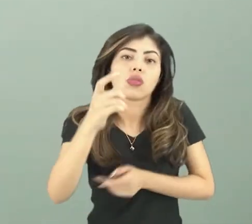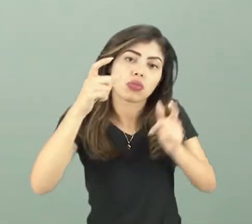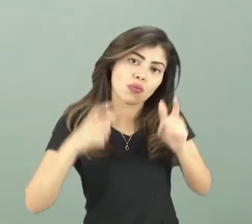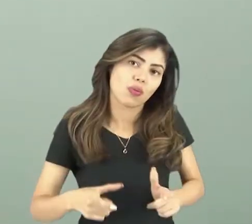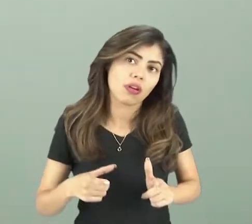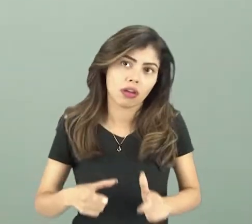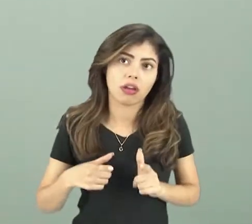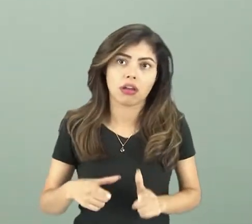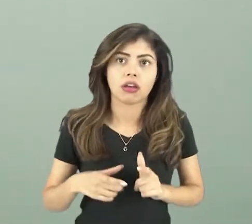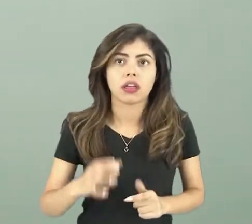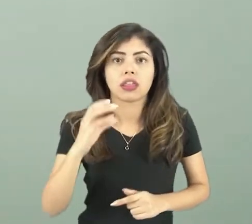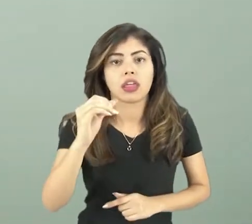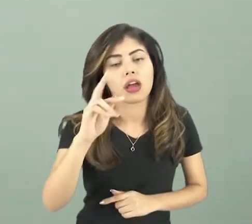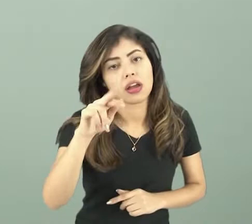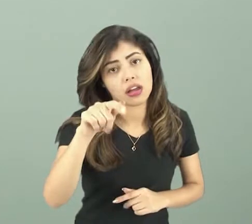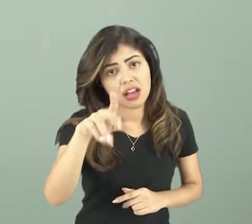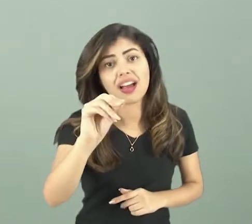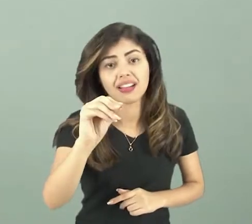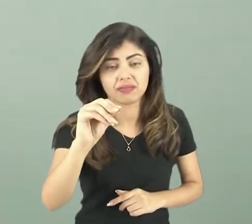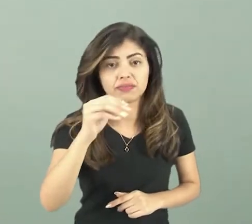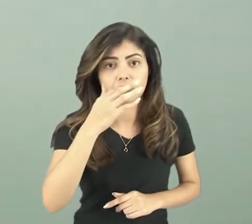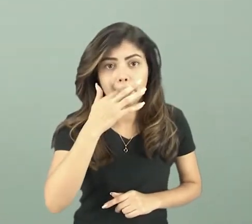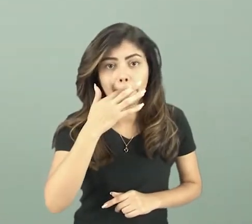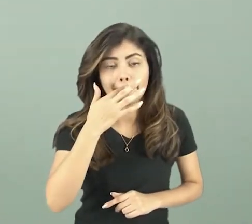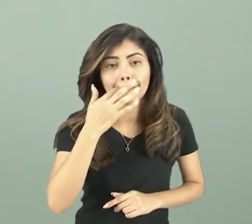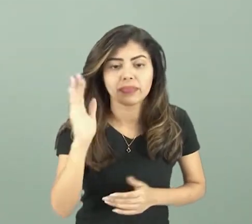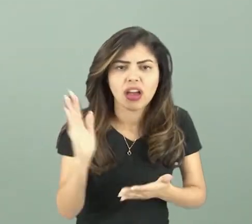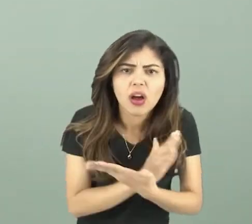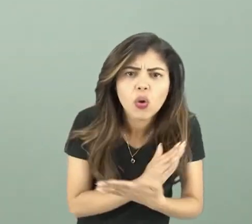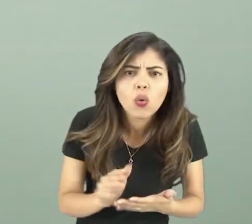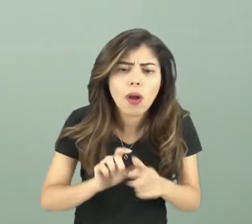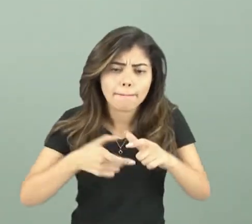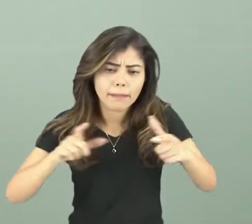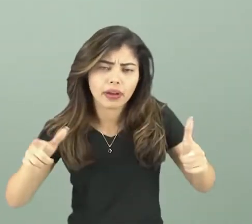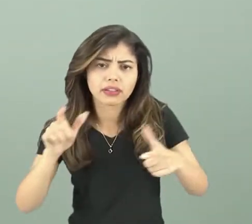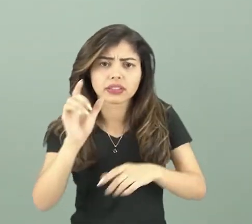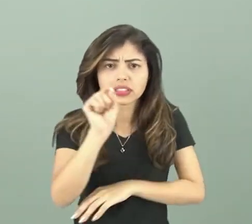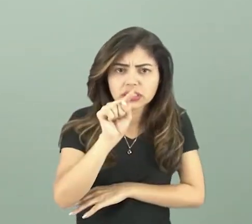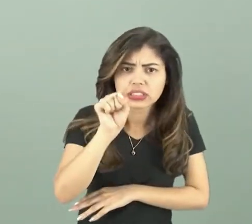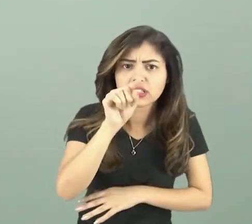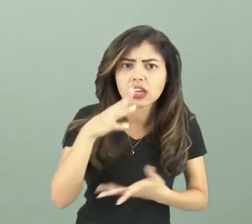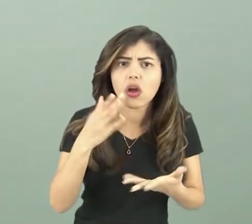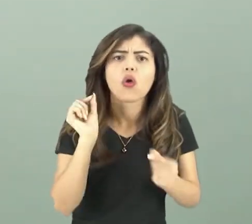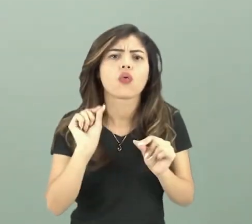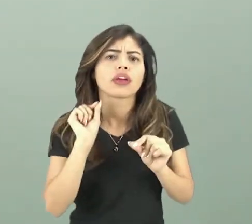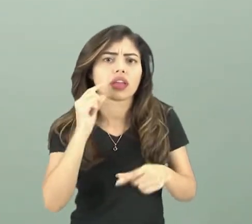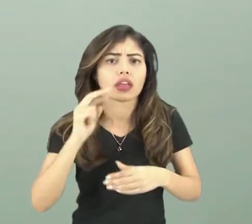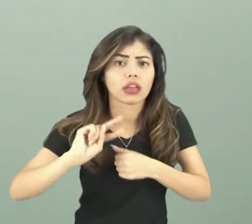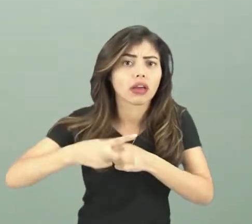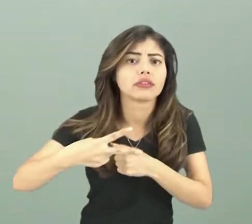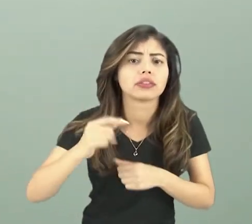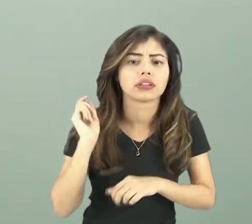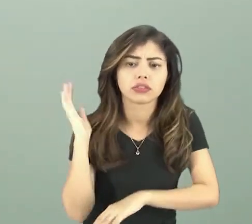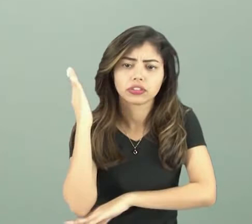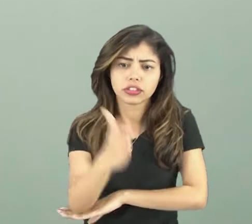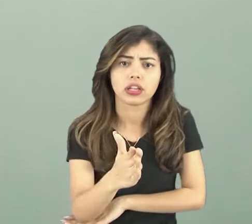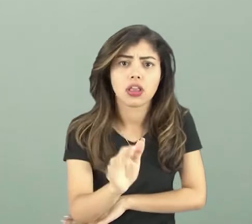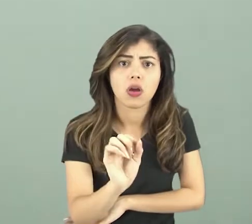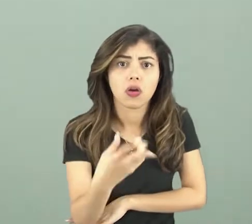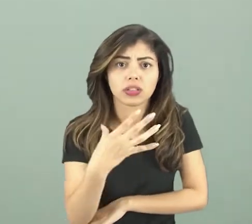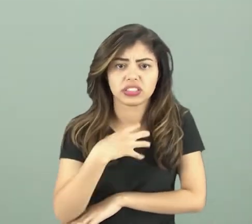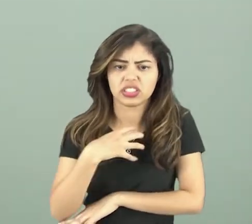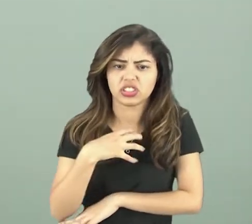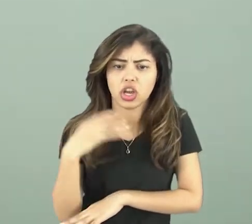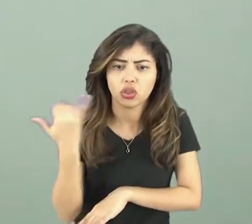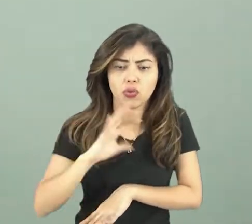local. Tá bom? E a gente vai ver algumas possibilidades de ângulo para ela e o que acontece com a direção e o sentido do